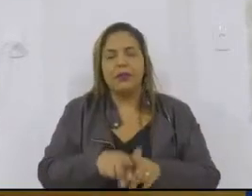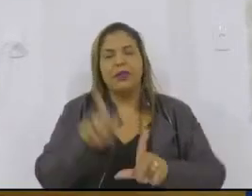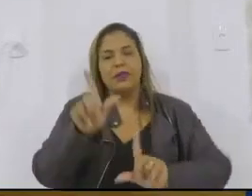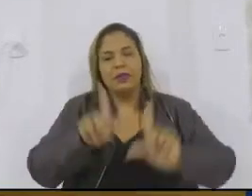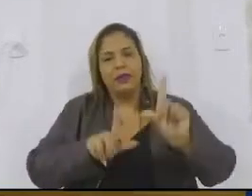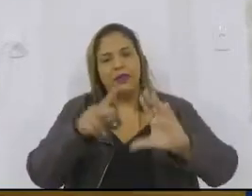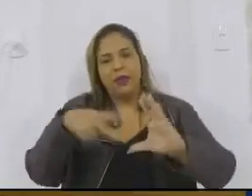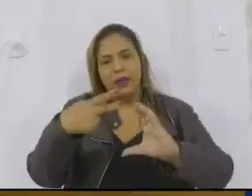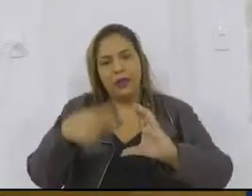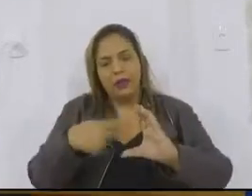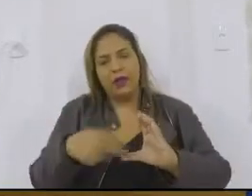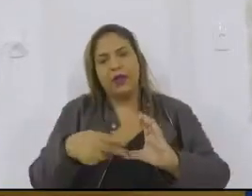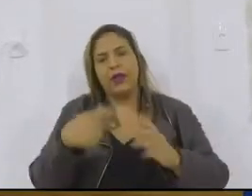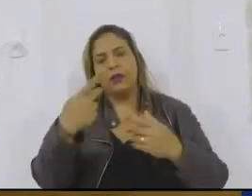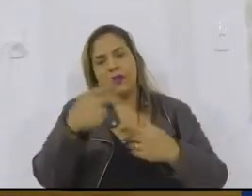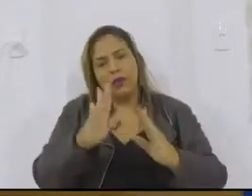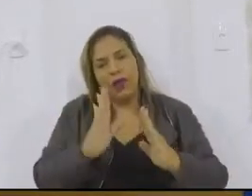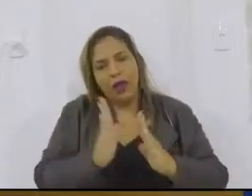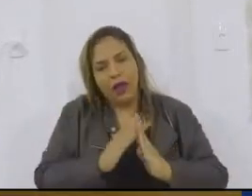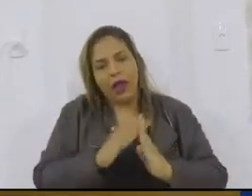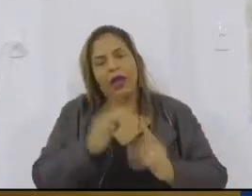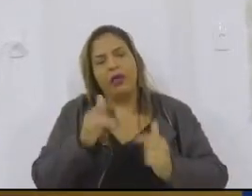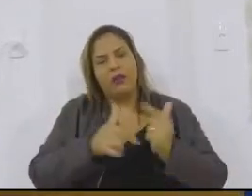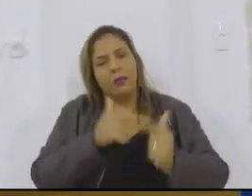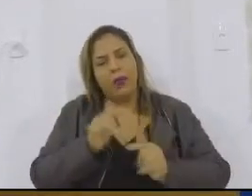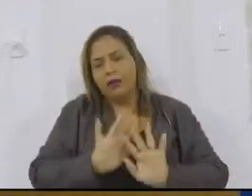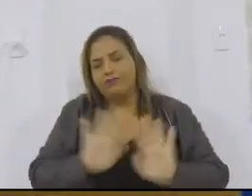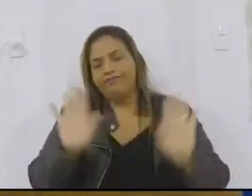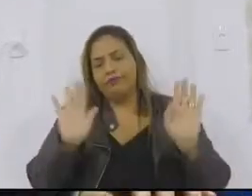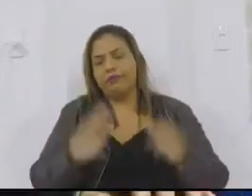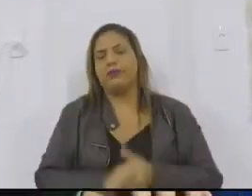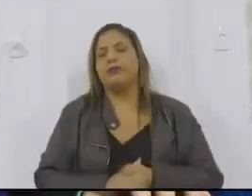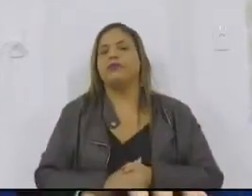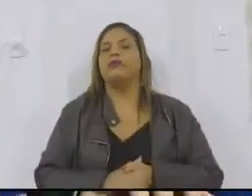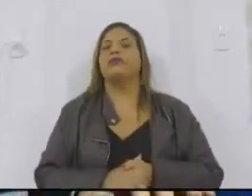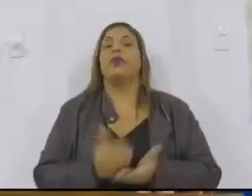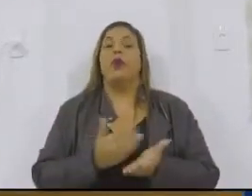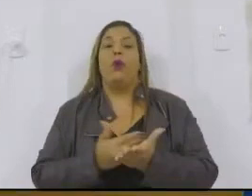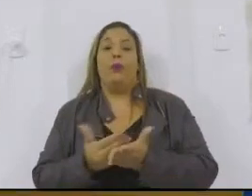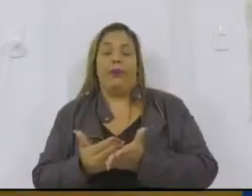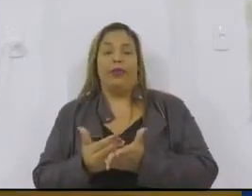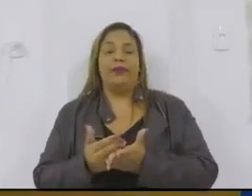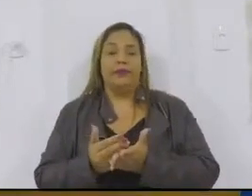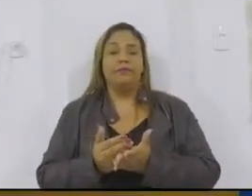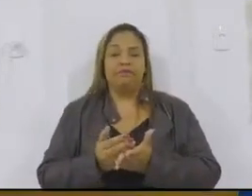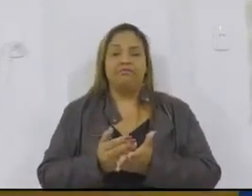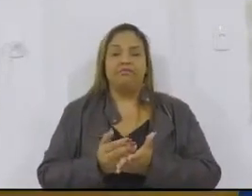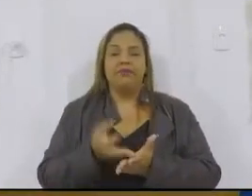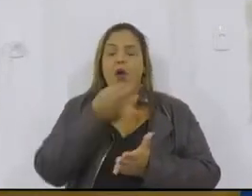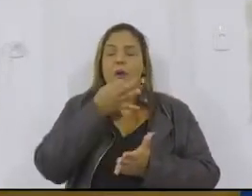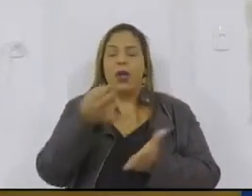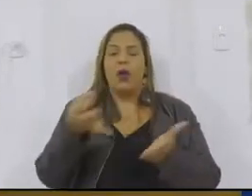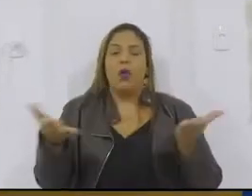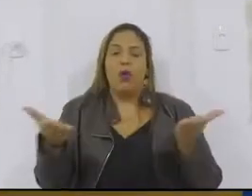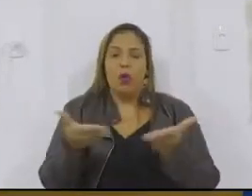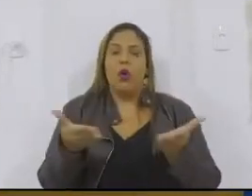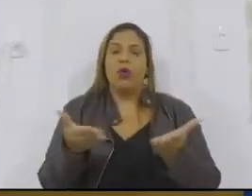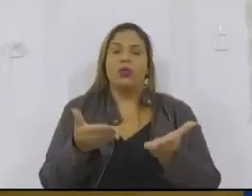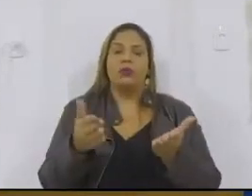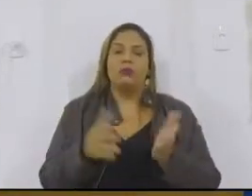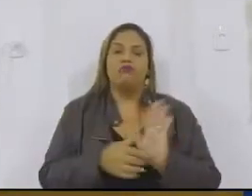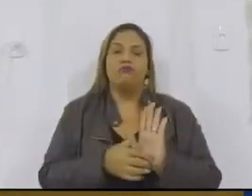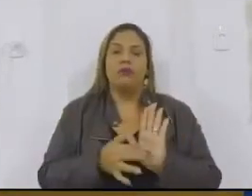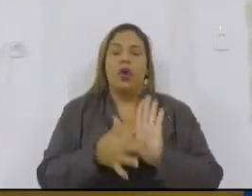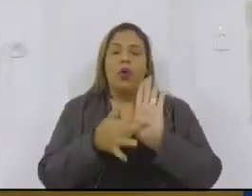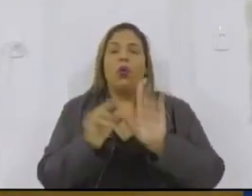através da sua casa, do seu trabalho, enfim. Eu inicio minha fala hoje destacando aqui que